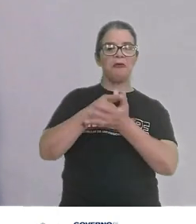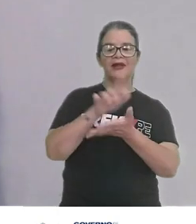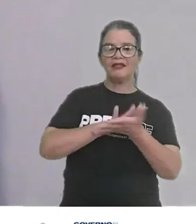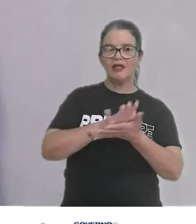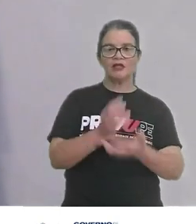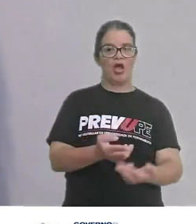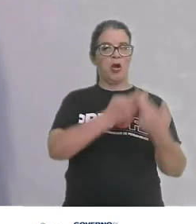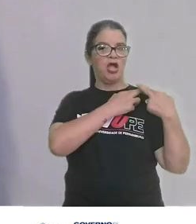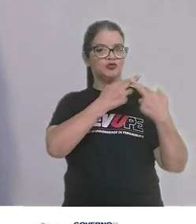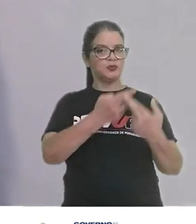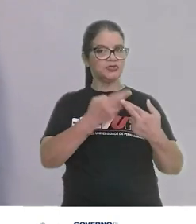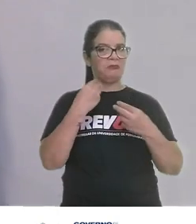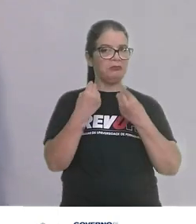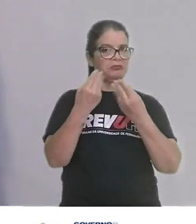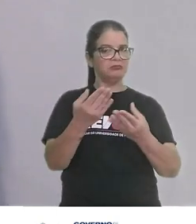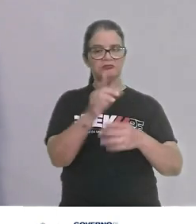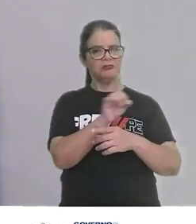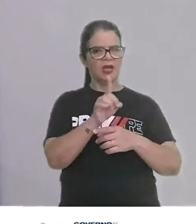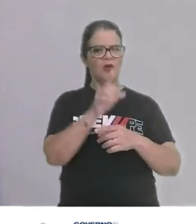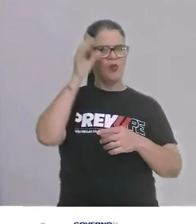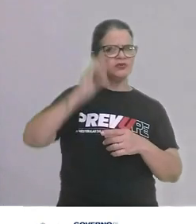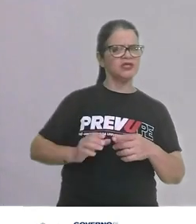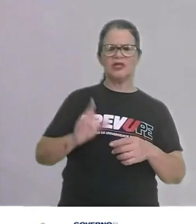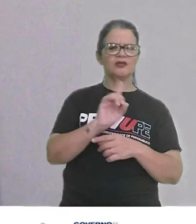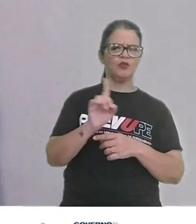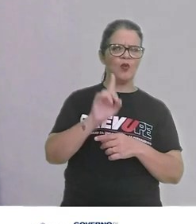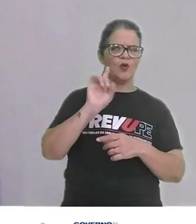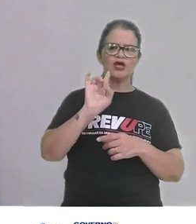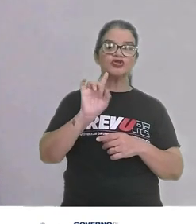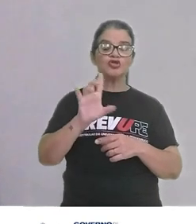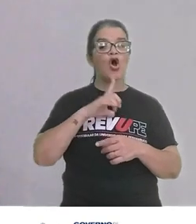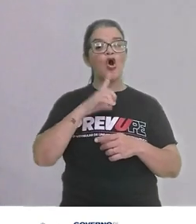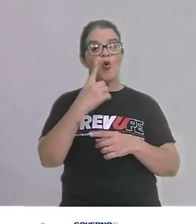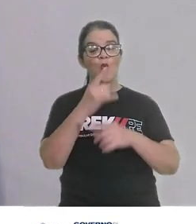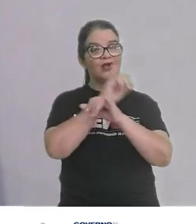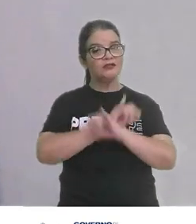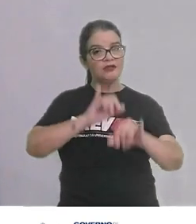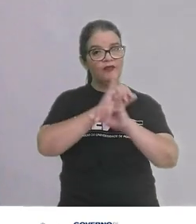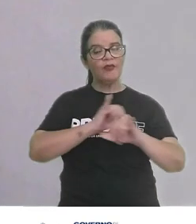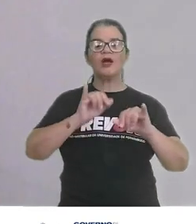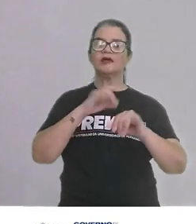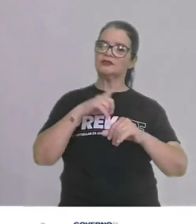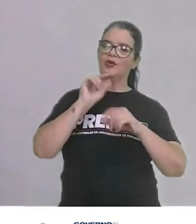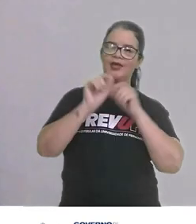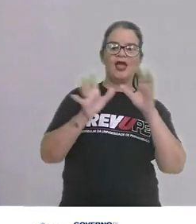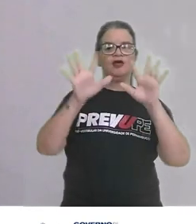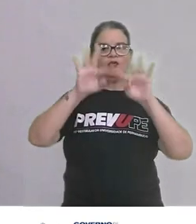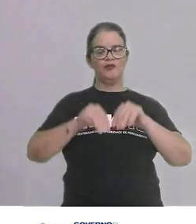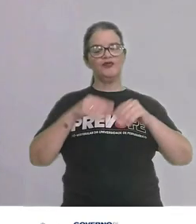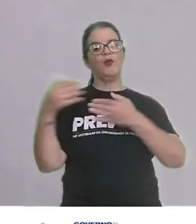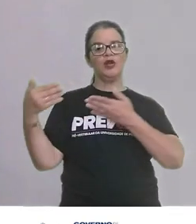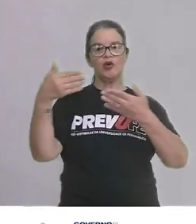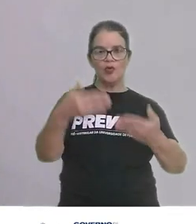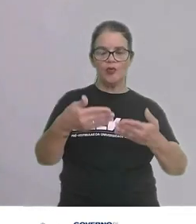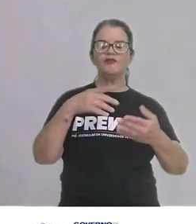ou responsabilizar o cidadão. Não, é só uma divulgação. E aí, no final, ele